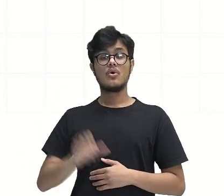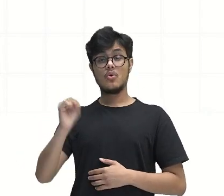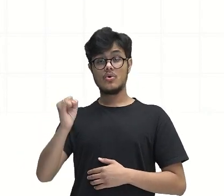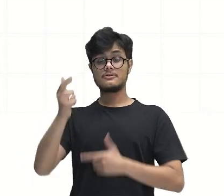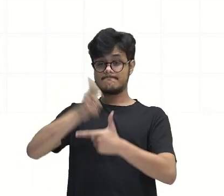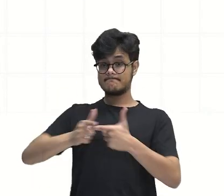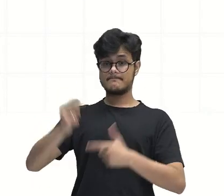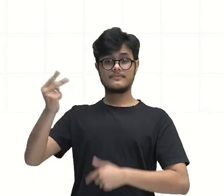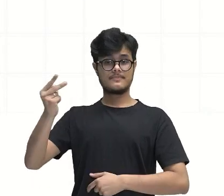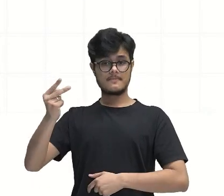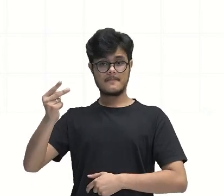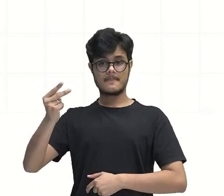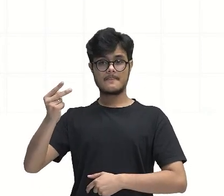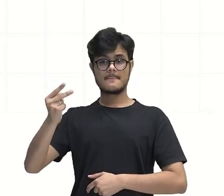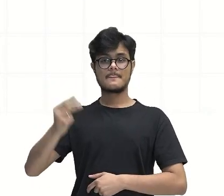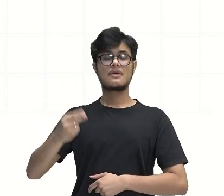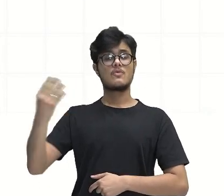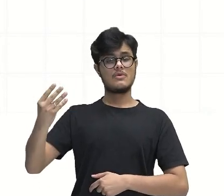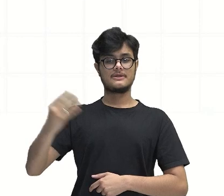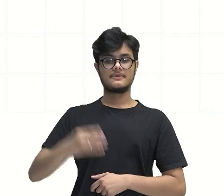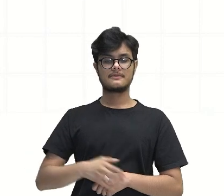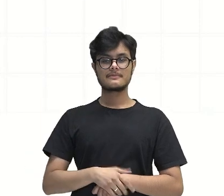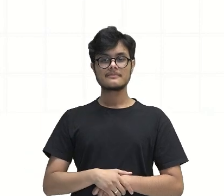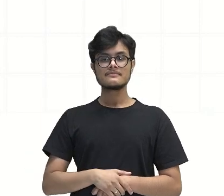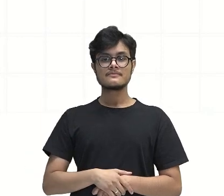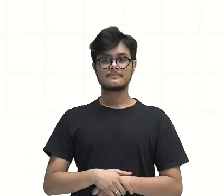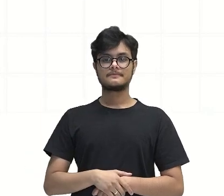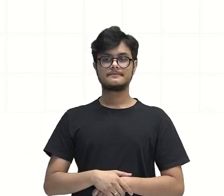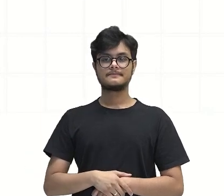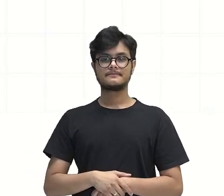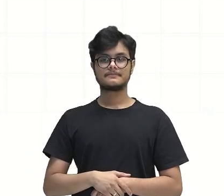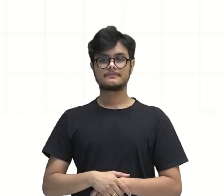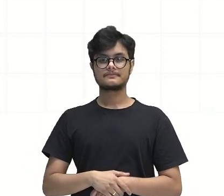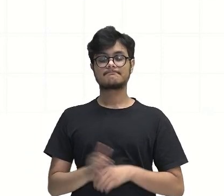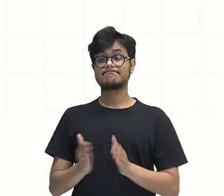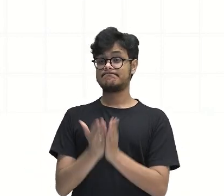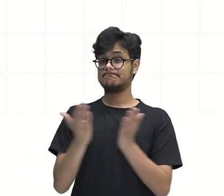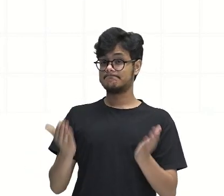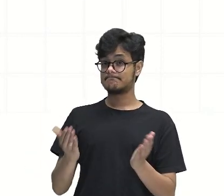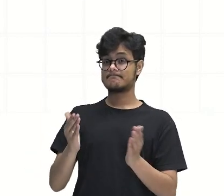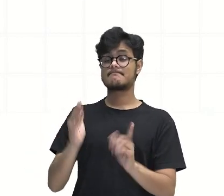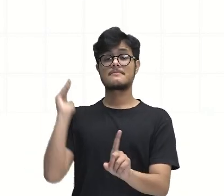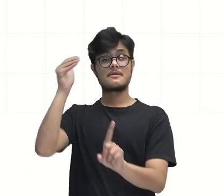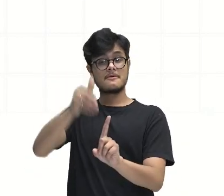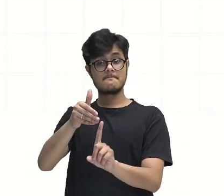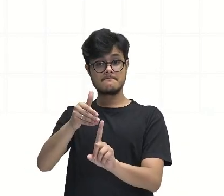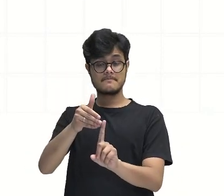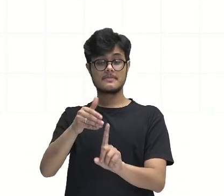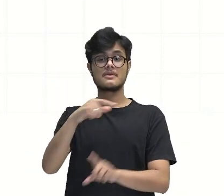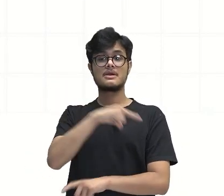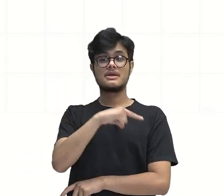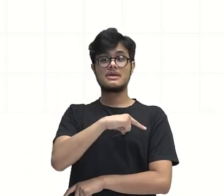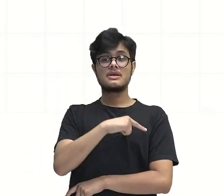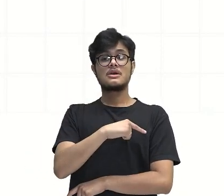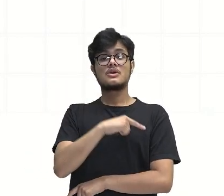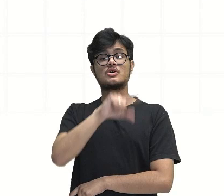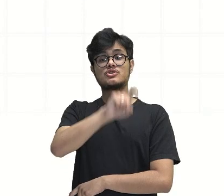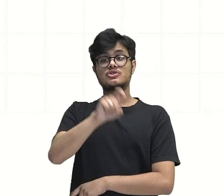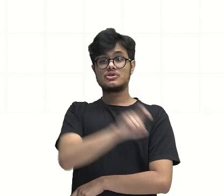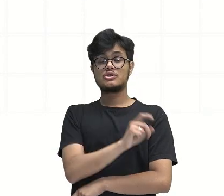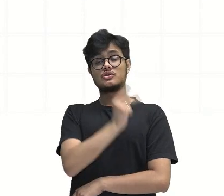8, dividido por 2, 4. Ou seja, o ponto médio vai ter coordenada o x2